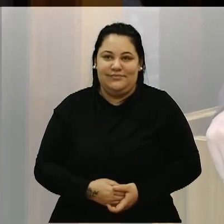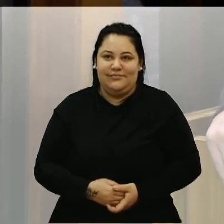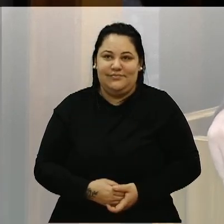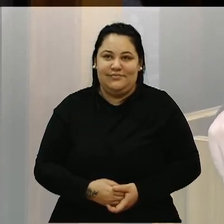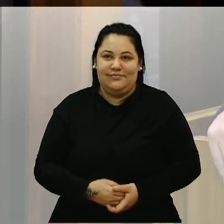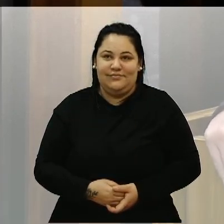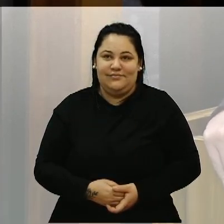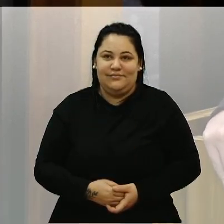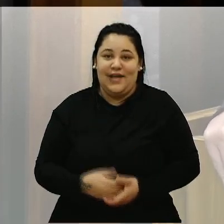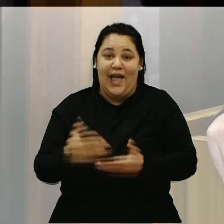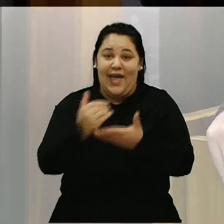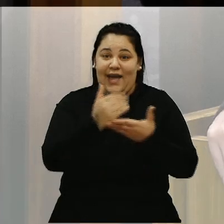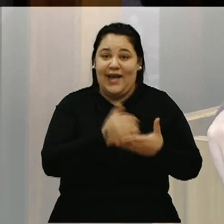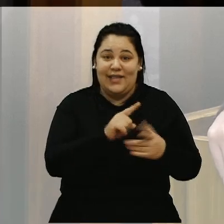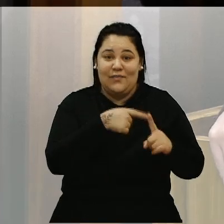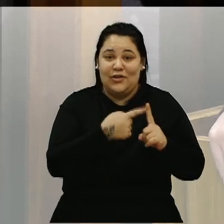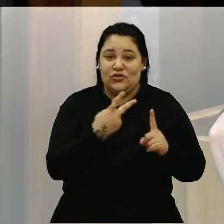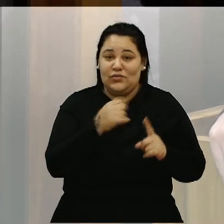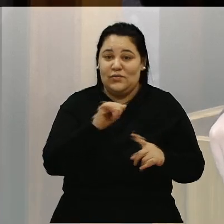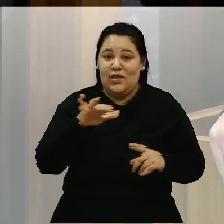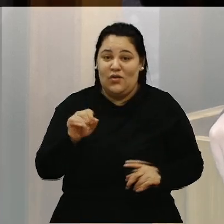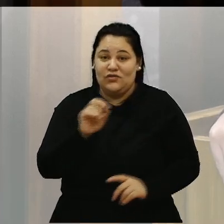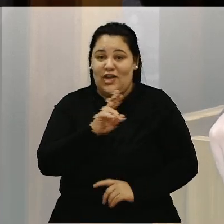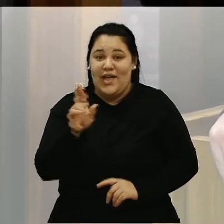Eles arrecadaram mais de 2 milhões de reais.